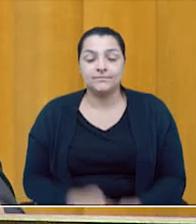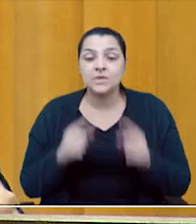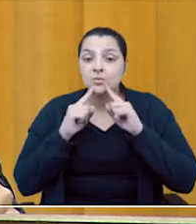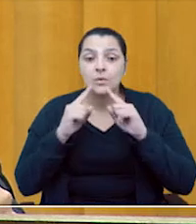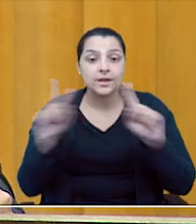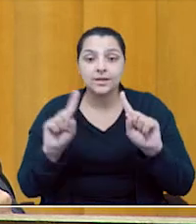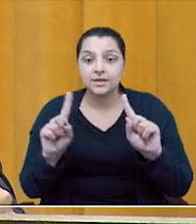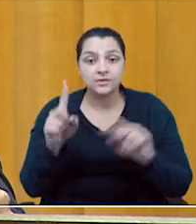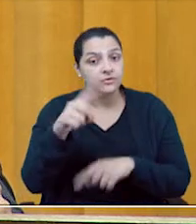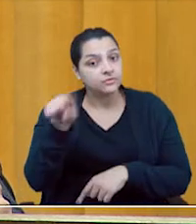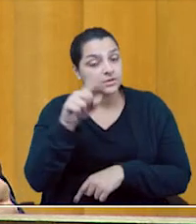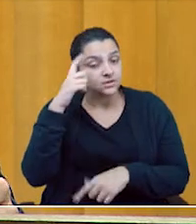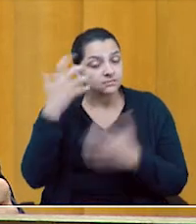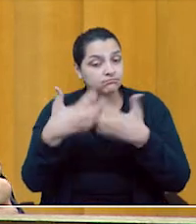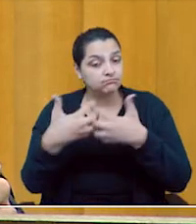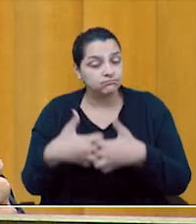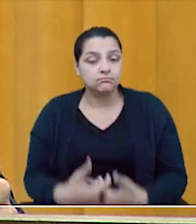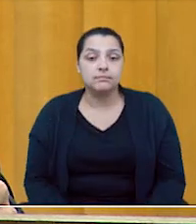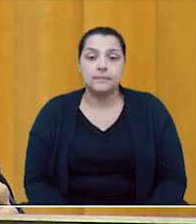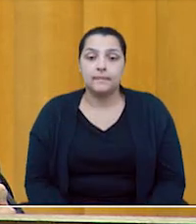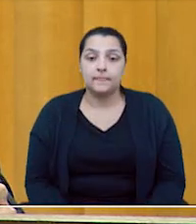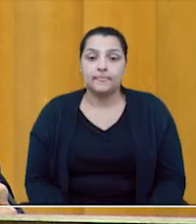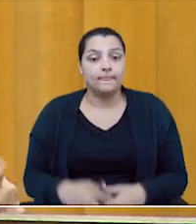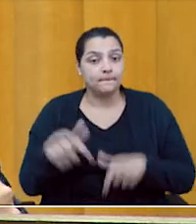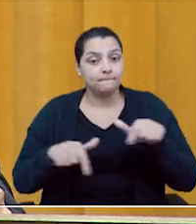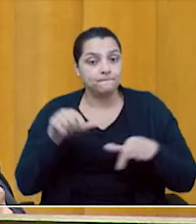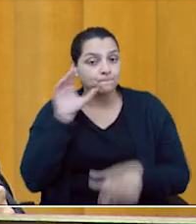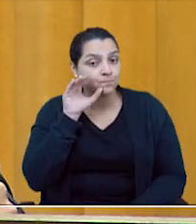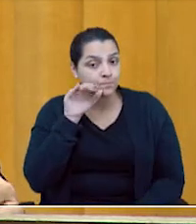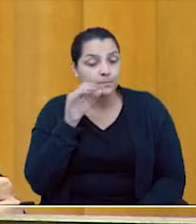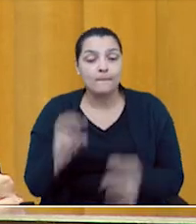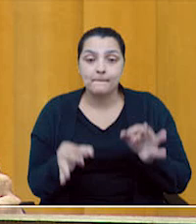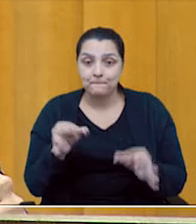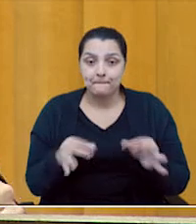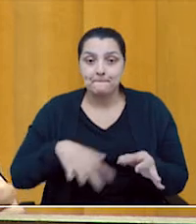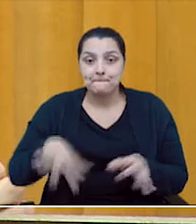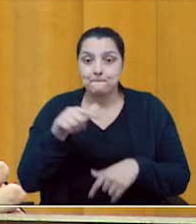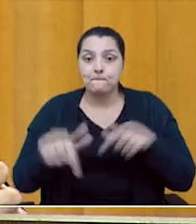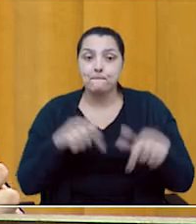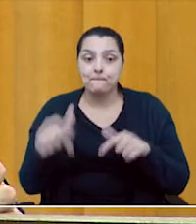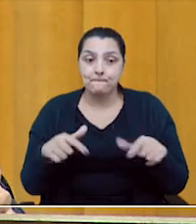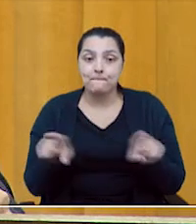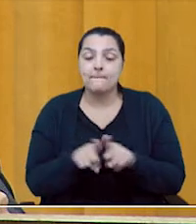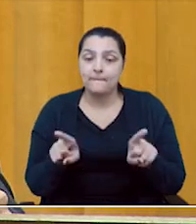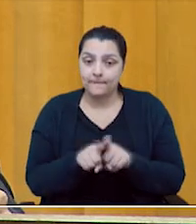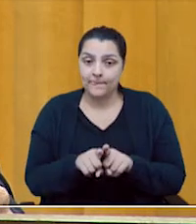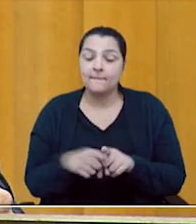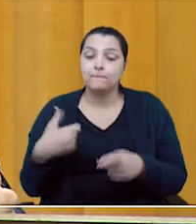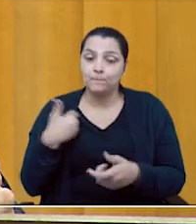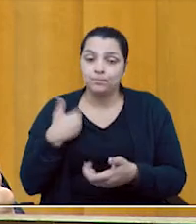reflexão. Os servidores, os da Justiça do Trabalho, também são os com mais idade.